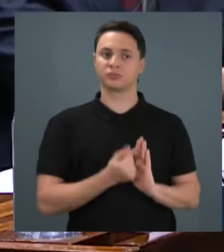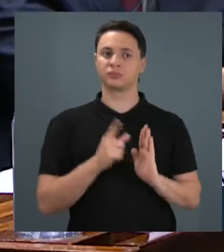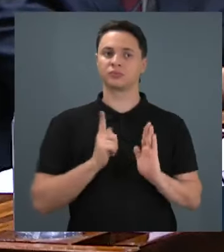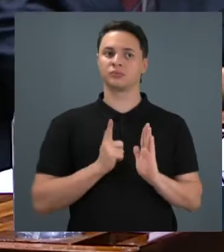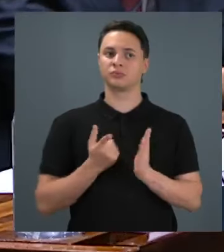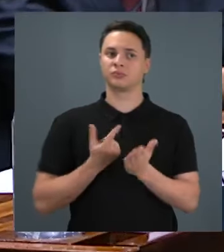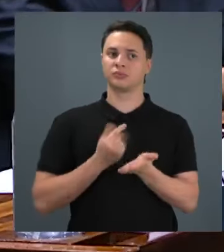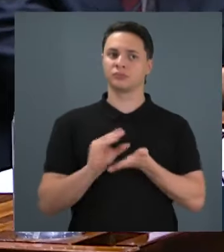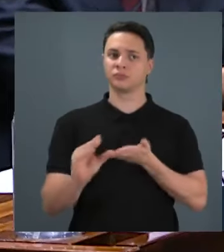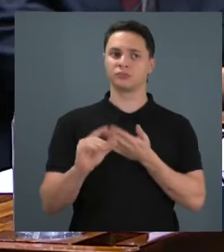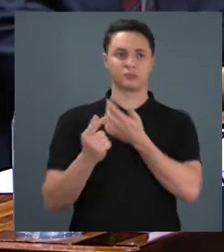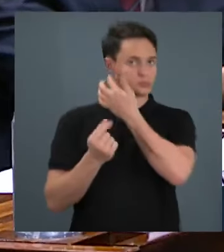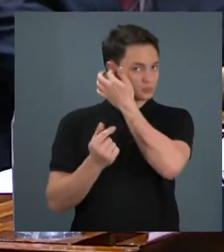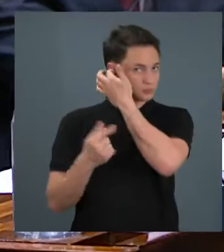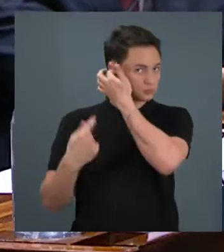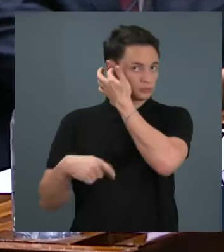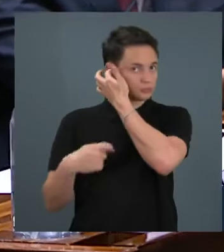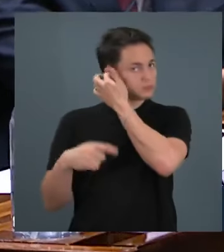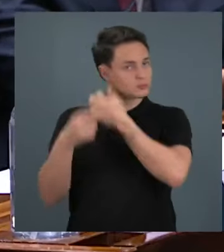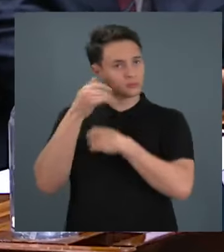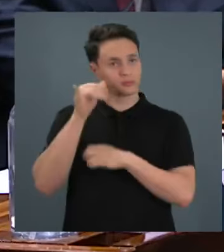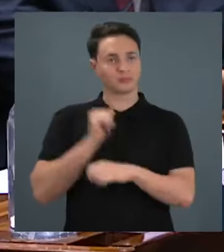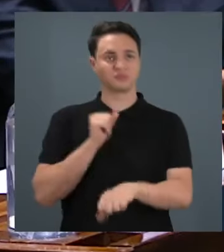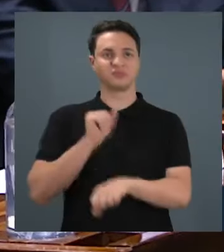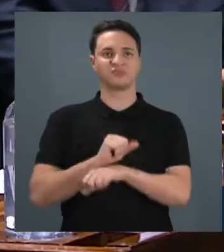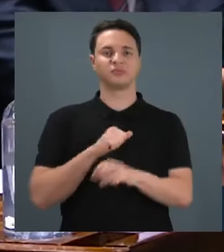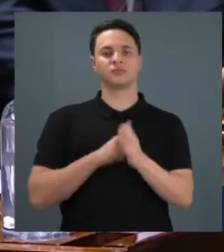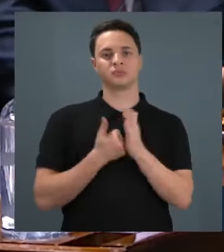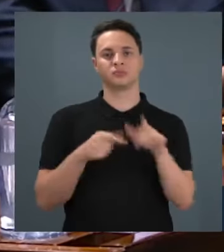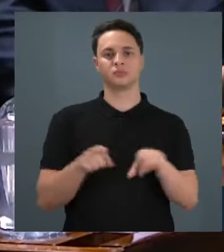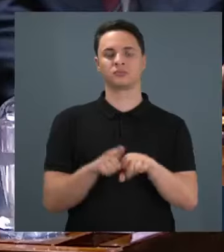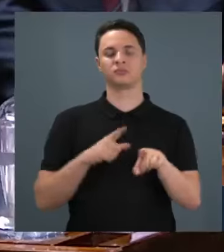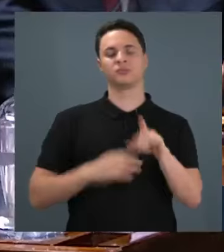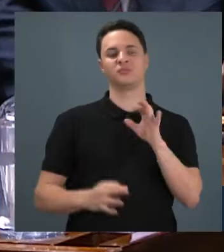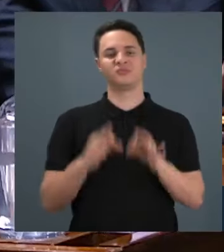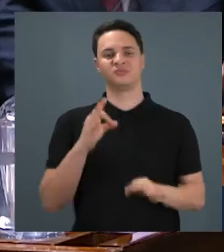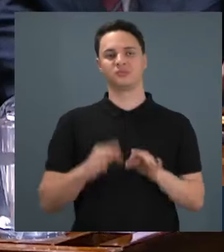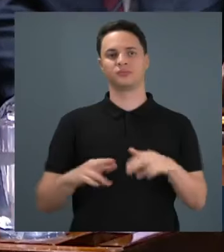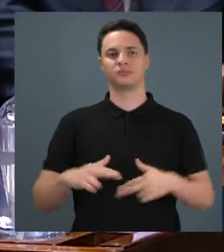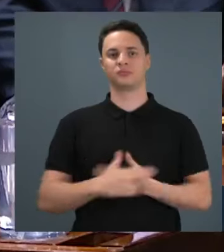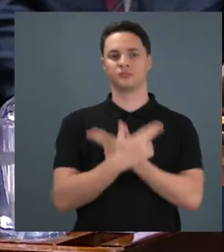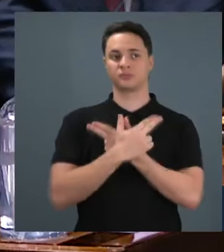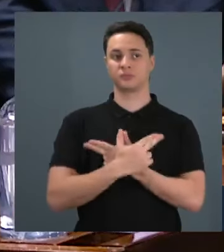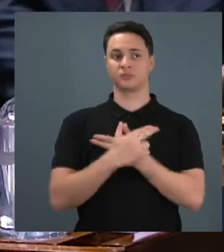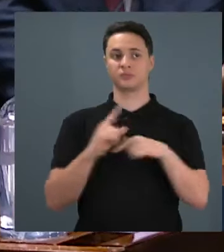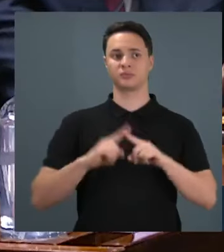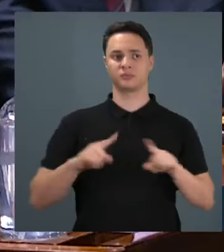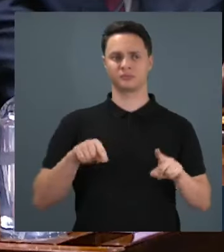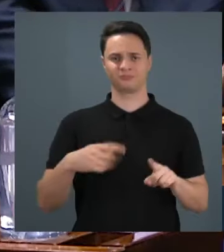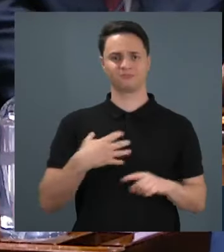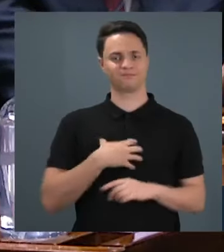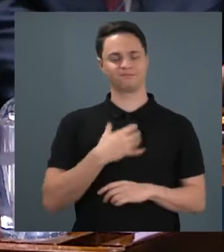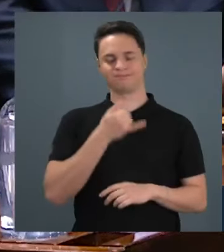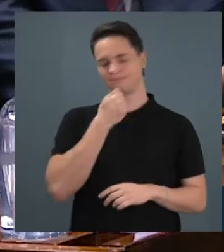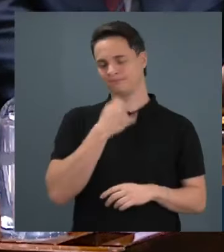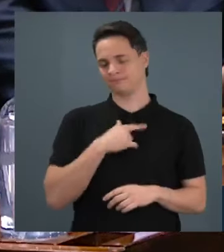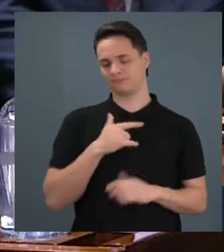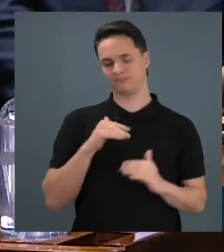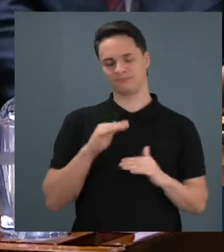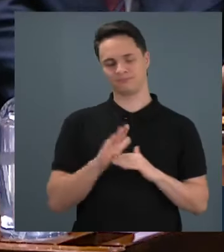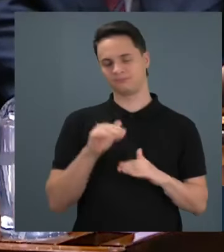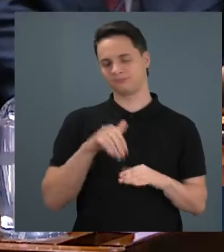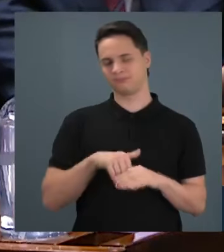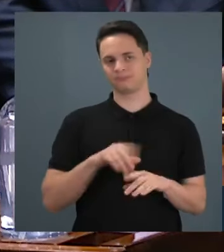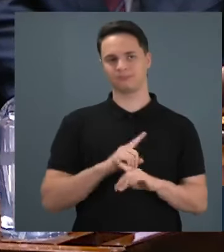recursos necessários para que não seja paralisada e que haja justiça às Forças Armadas. Mas, desta forma, infelizmente, eu não terei como